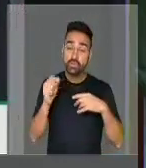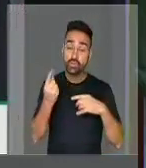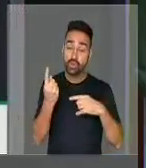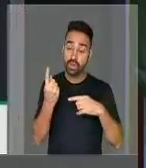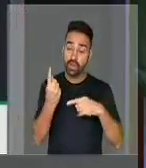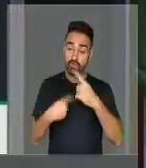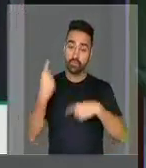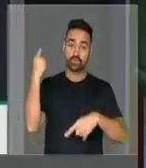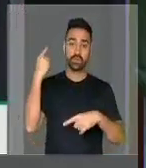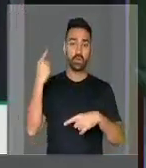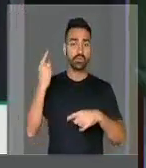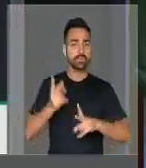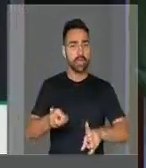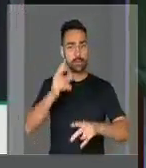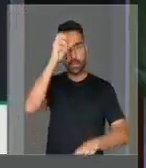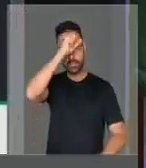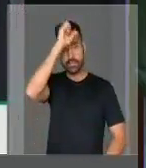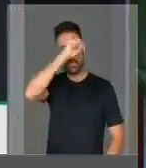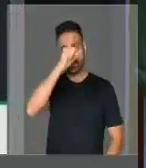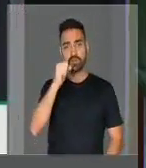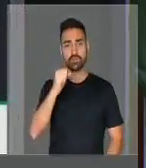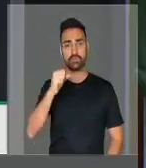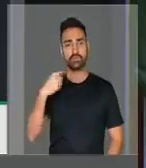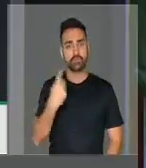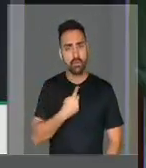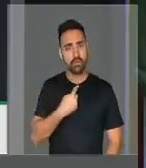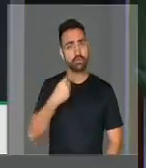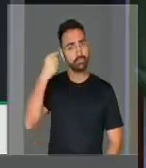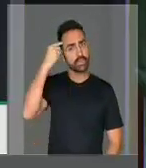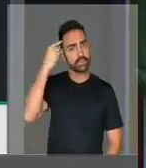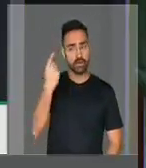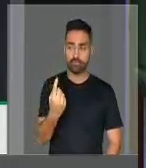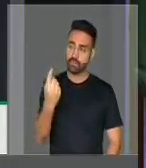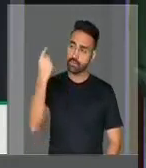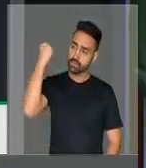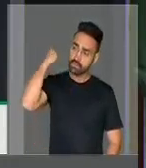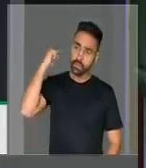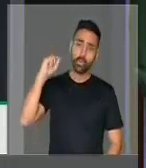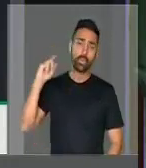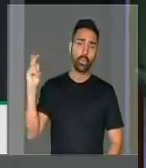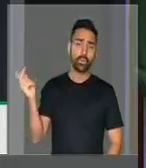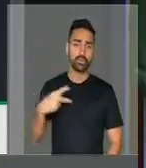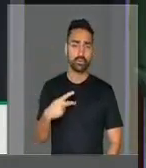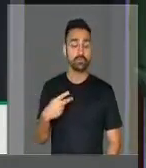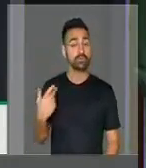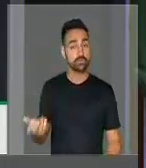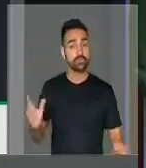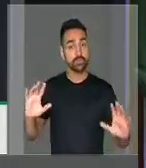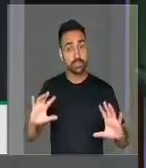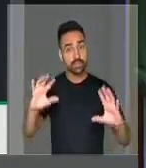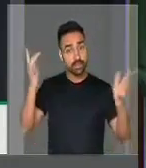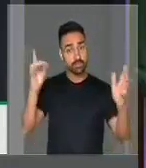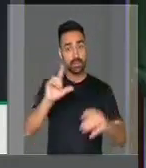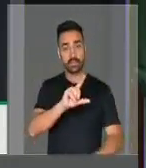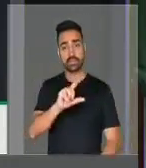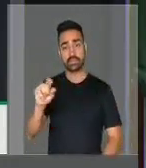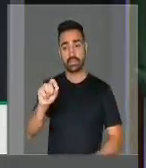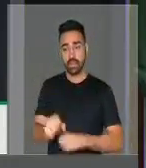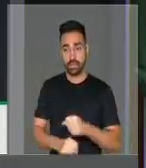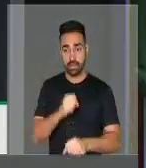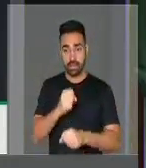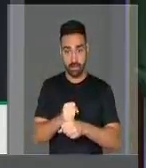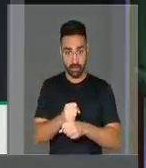permanente aprendizado para que voltemos às suas origens e às suas raízes. Portanto, celebrar o centenário